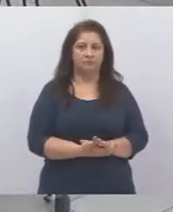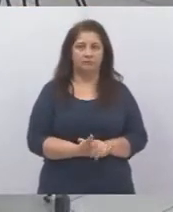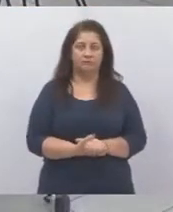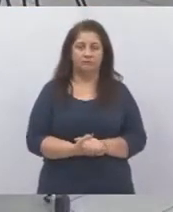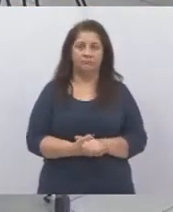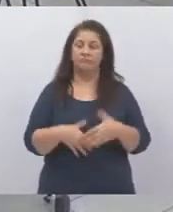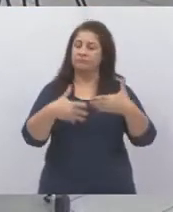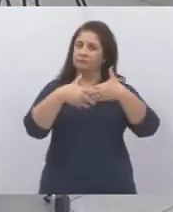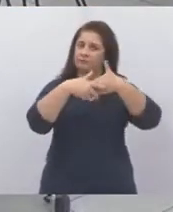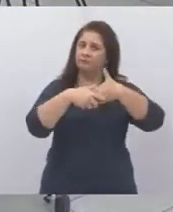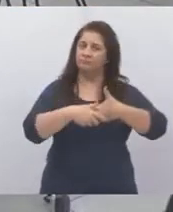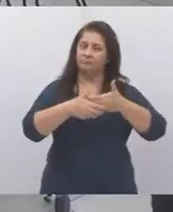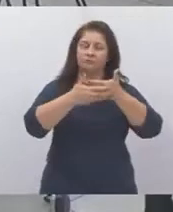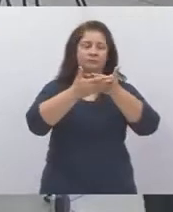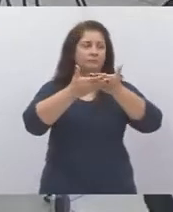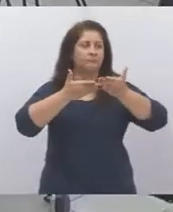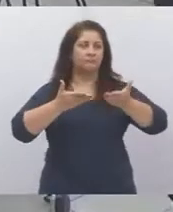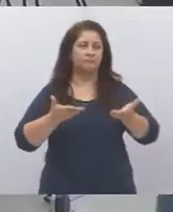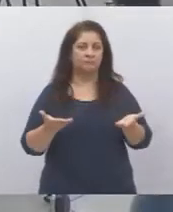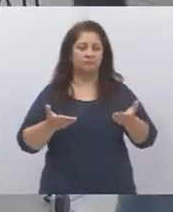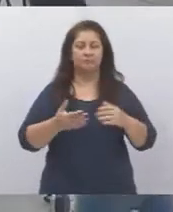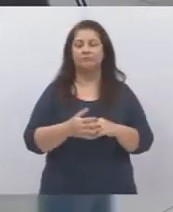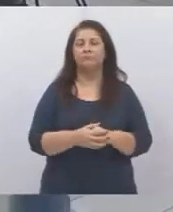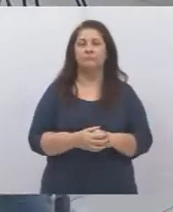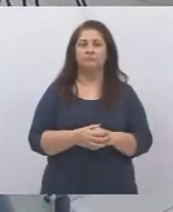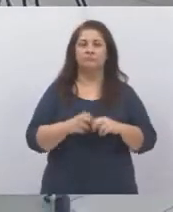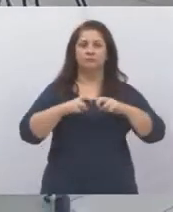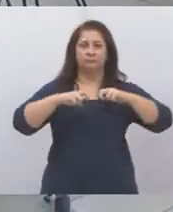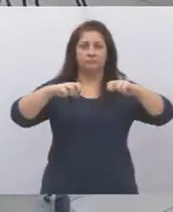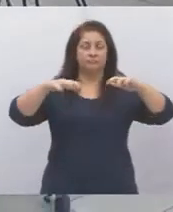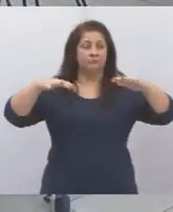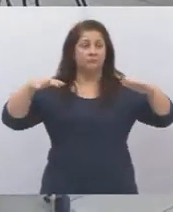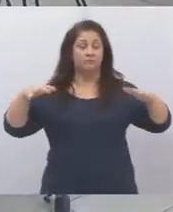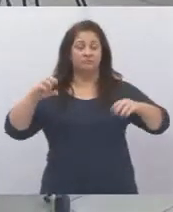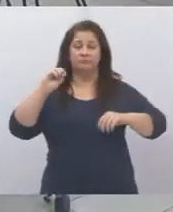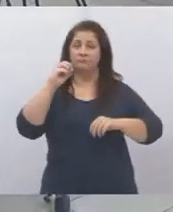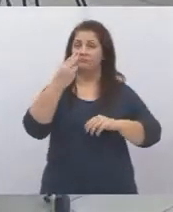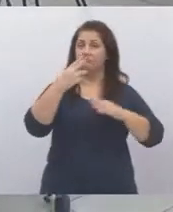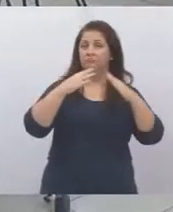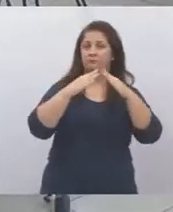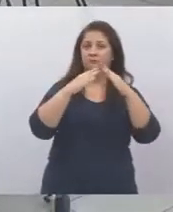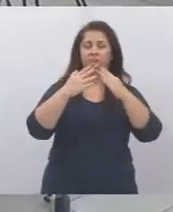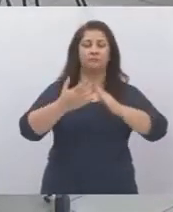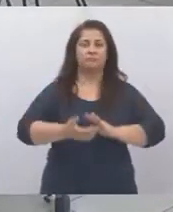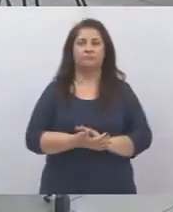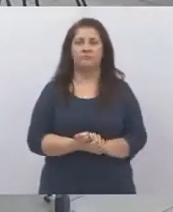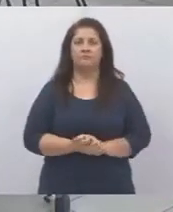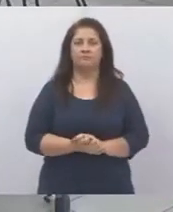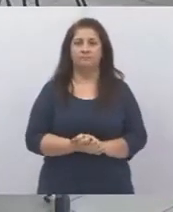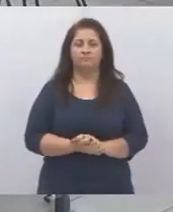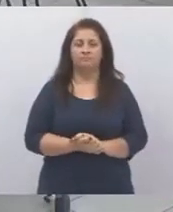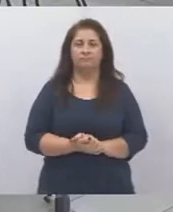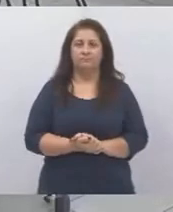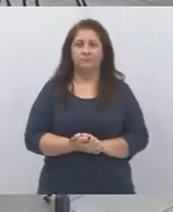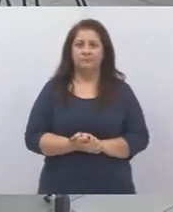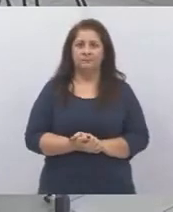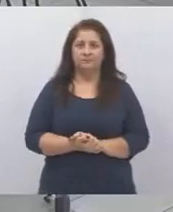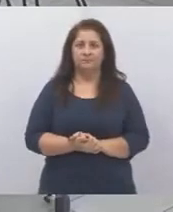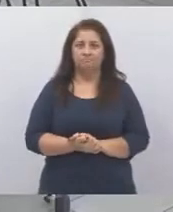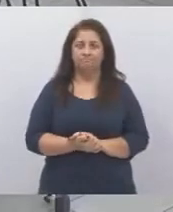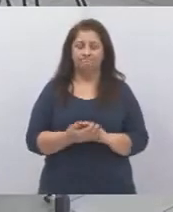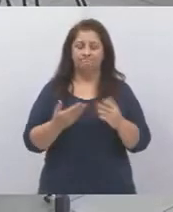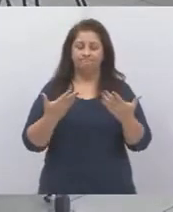eu quero cumprimentar a todos que nos acompanham aqui do plenário ou de casa e não tem como eu